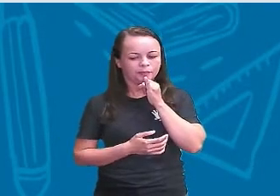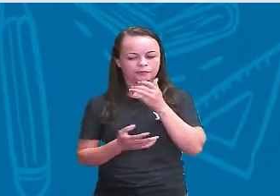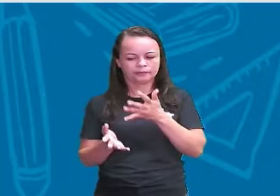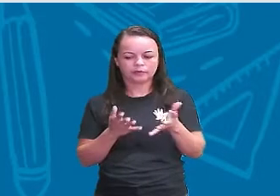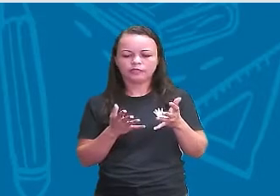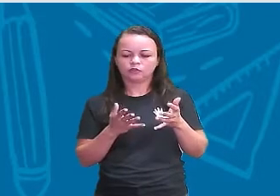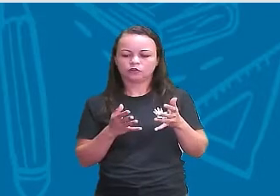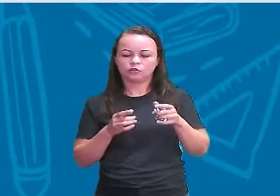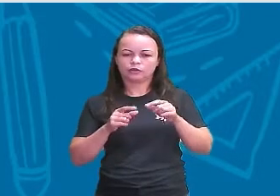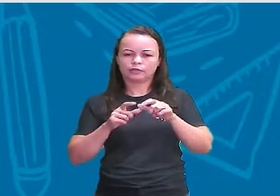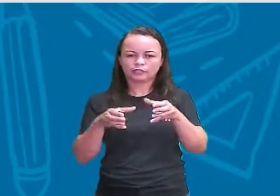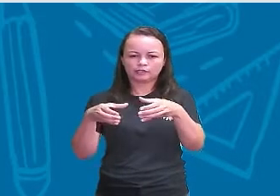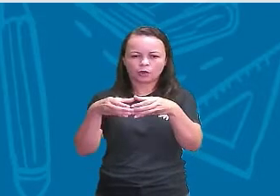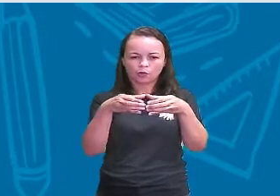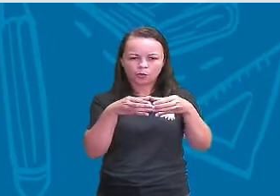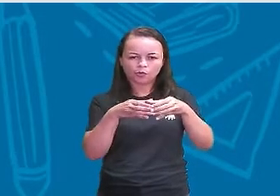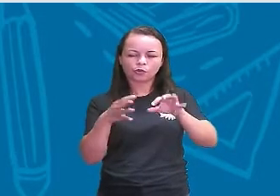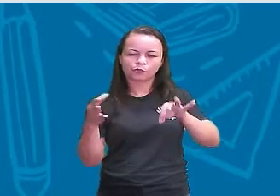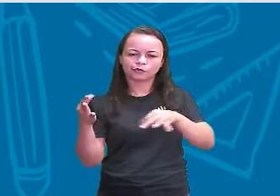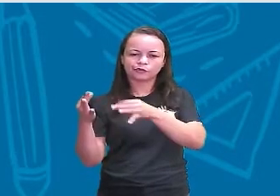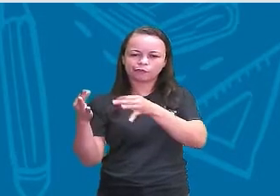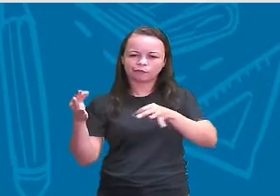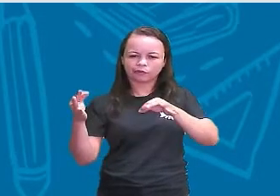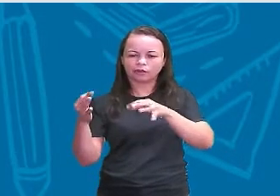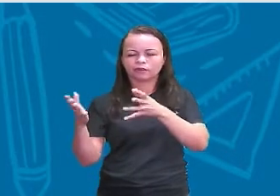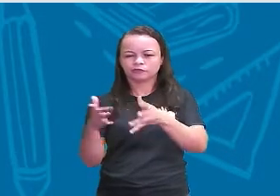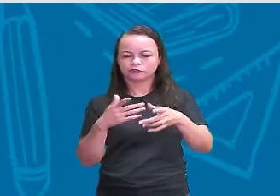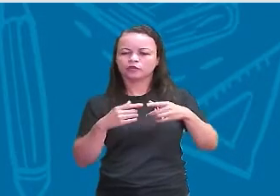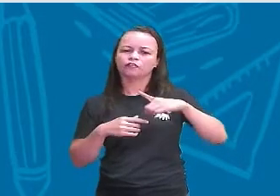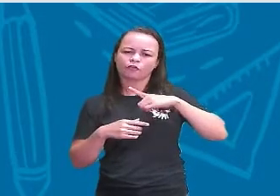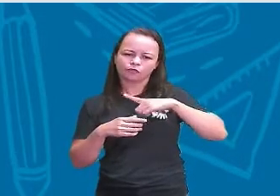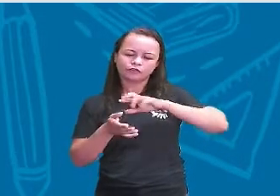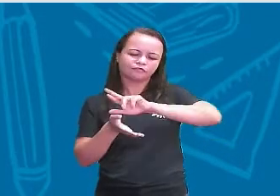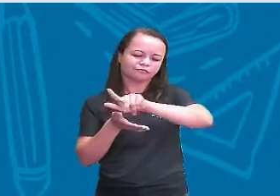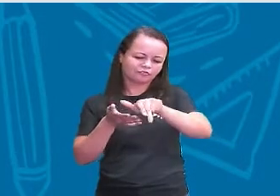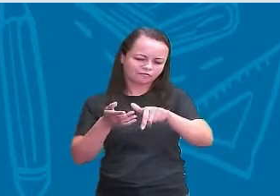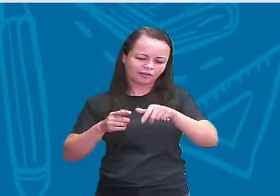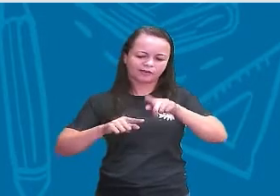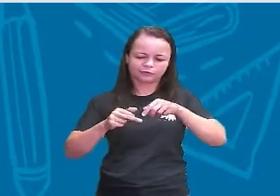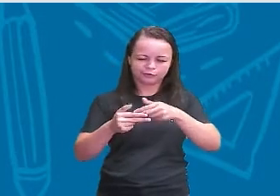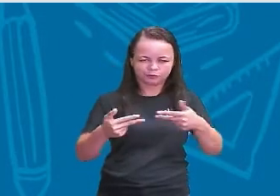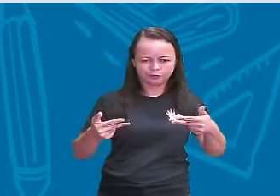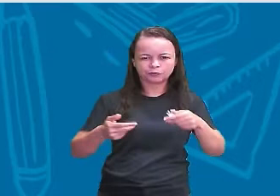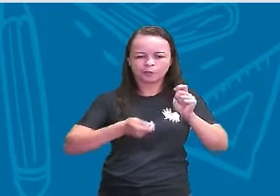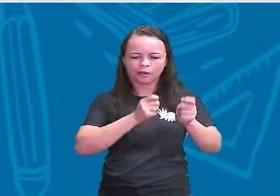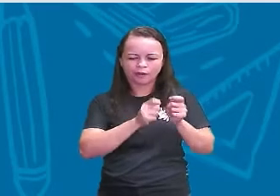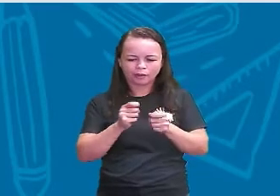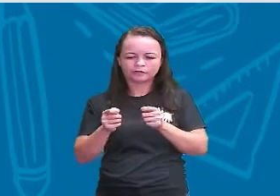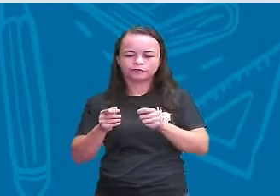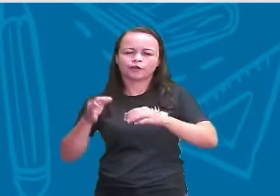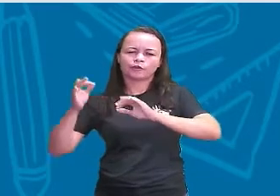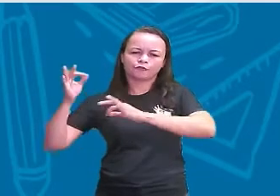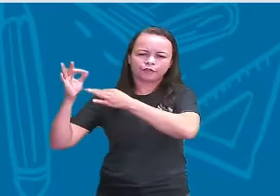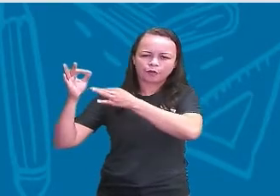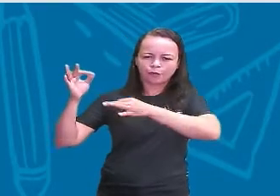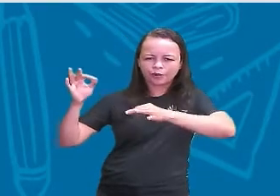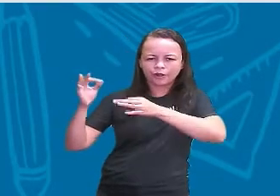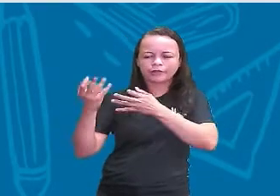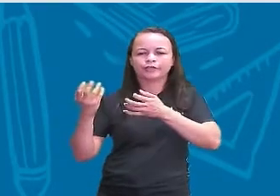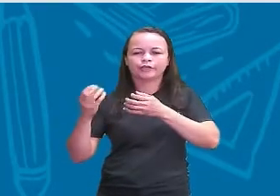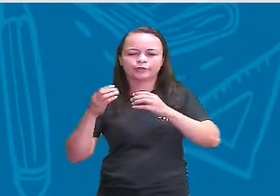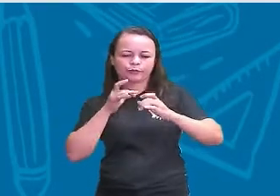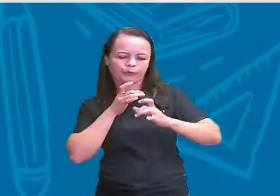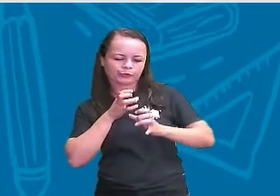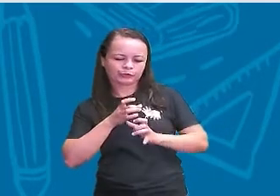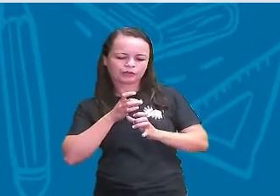uma orquestra, a gente sabe que na orquestra vão ter vários instrumentos ali emitindo som. O violino, o sax,